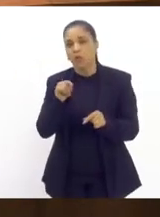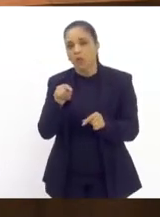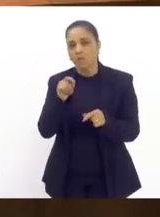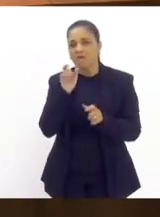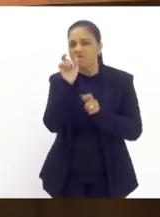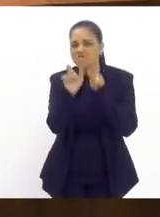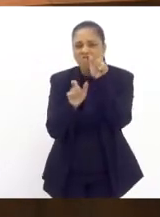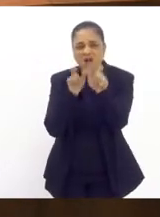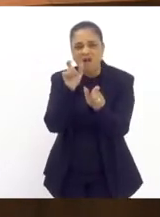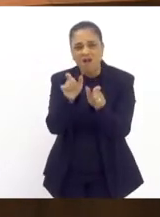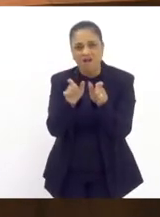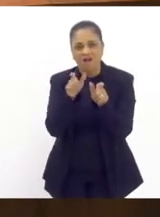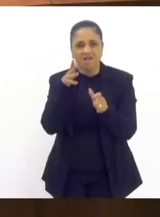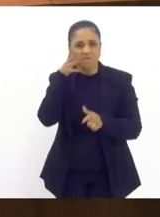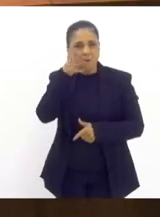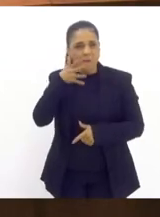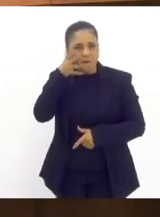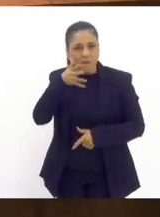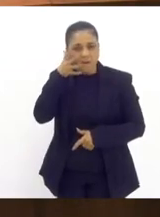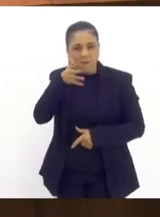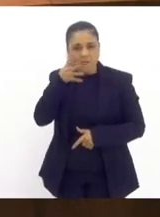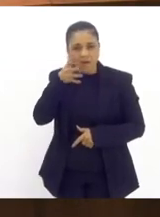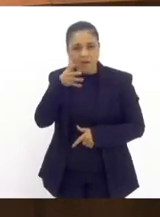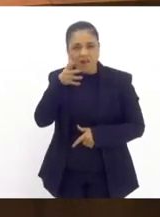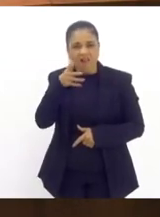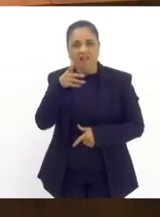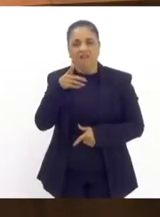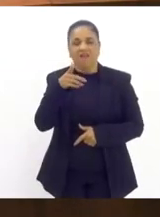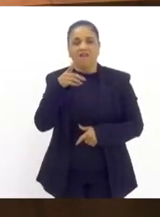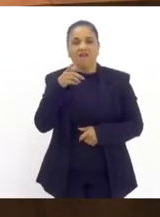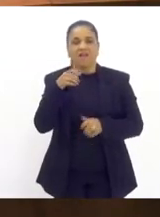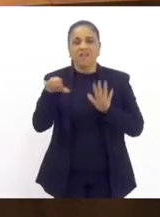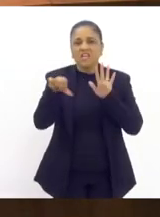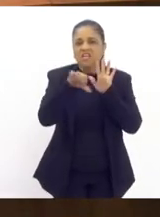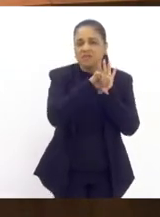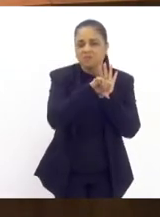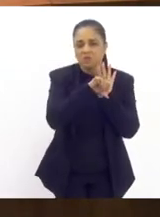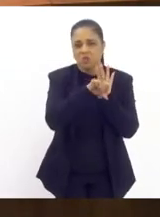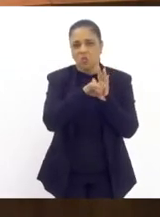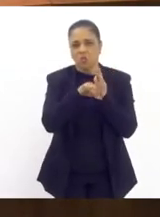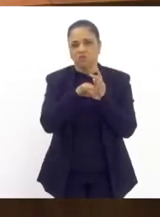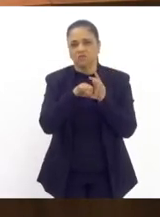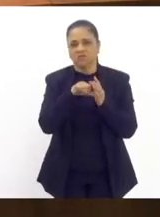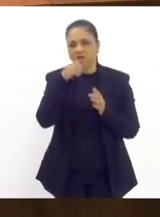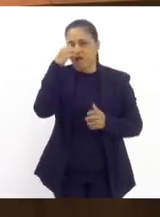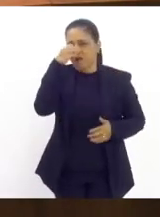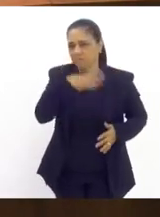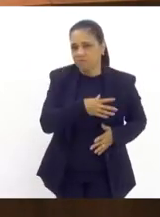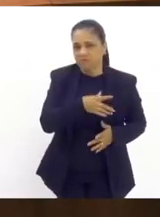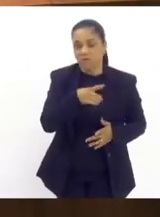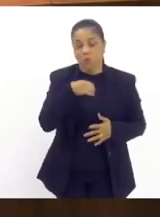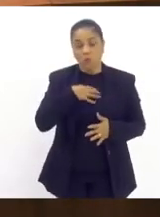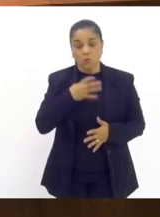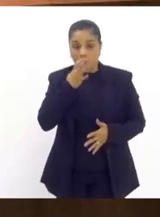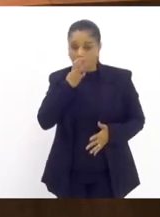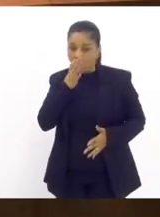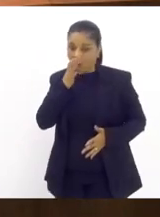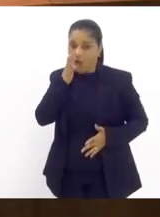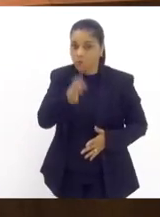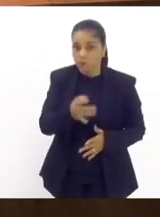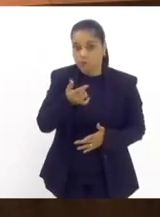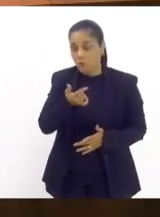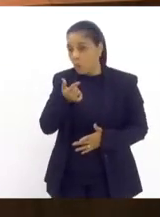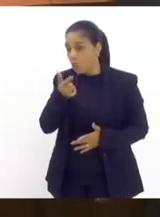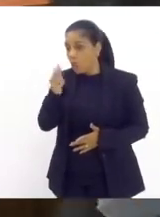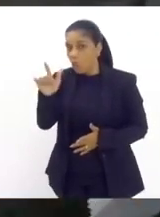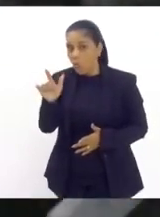e criminosa eu digo criminosa porque quando se faz acusações a